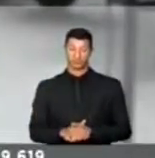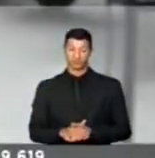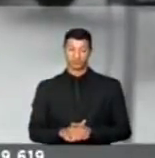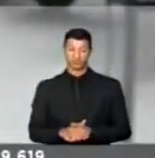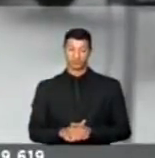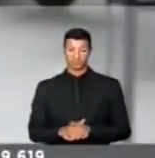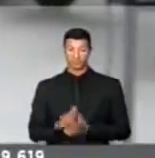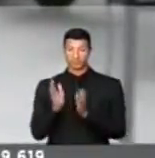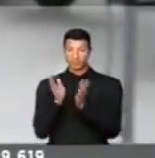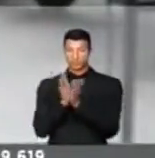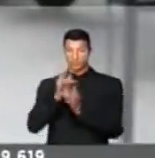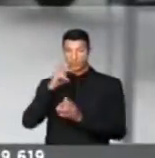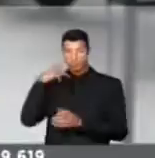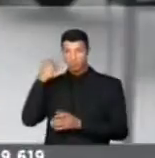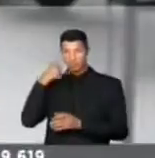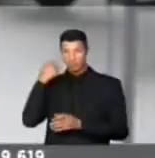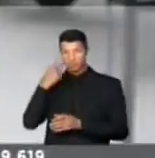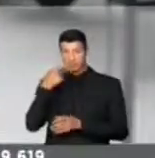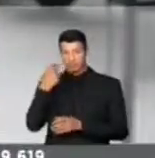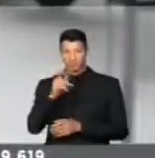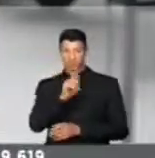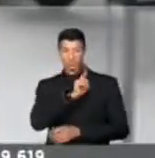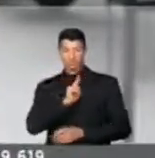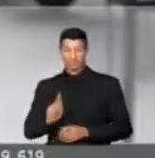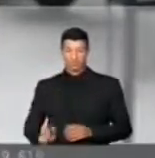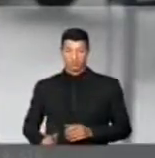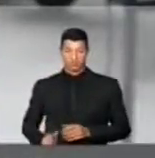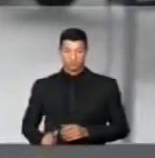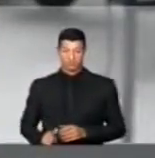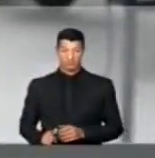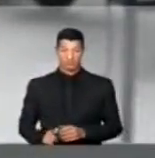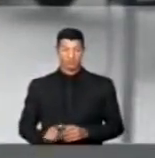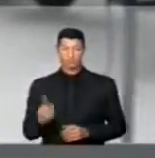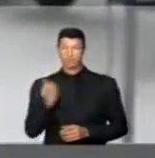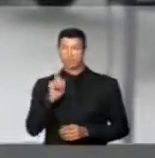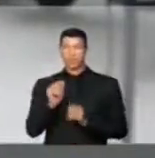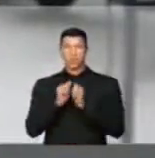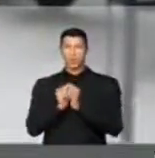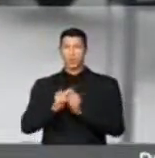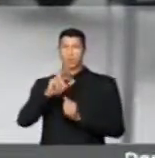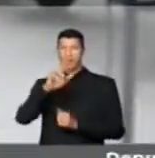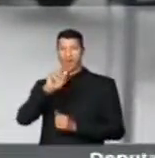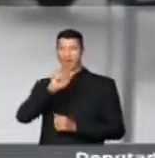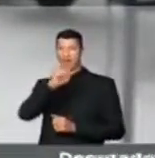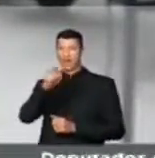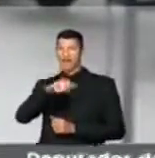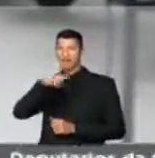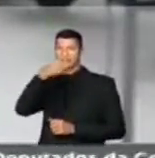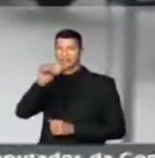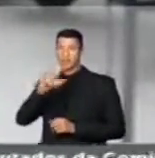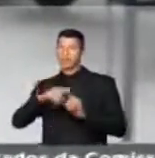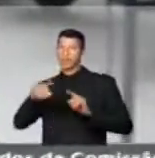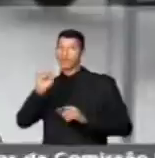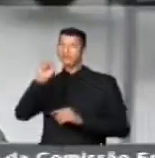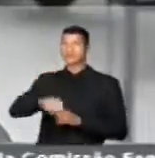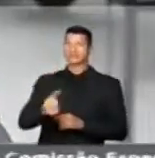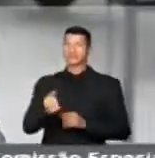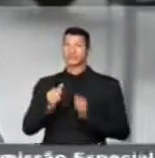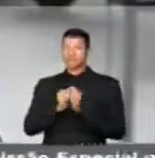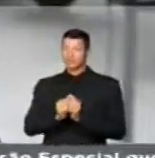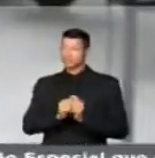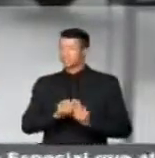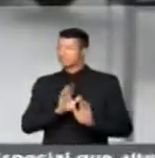Esse partido governou não com a razão, e sim com o